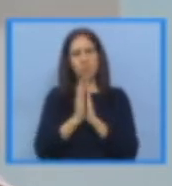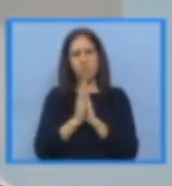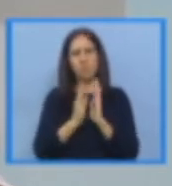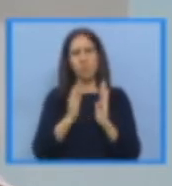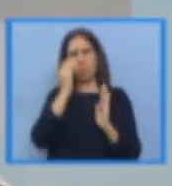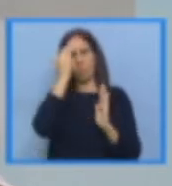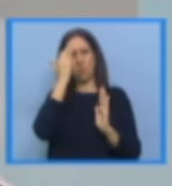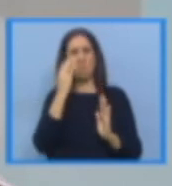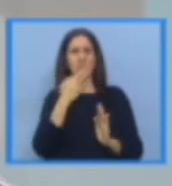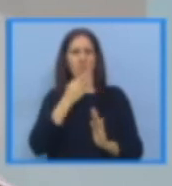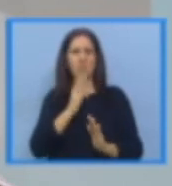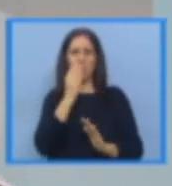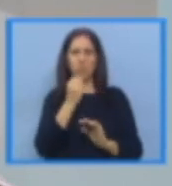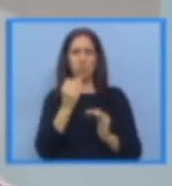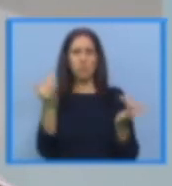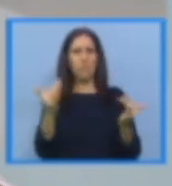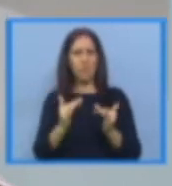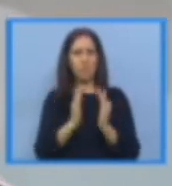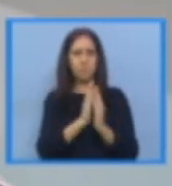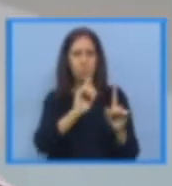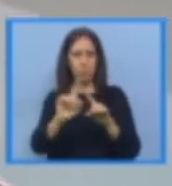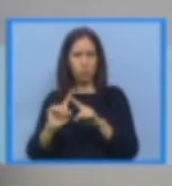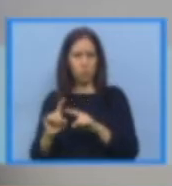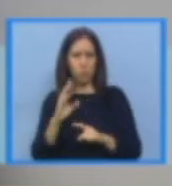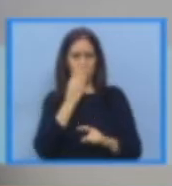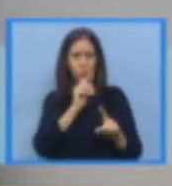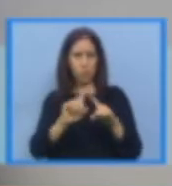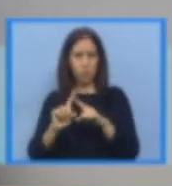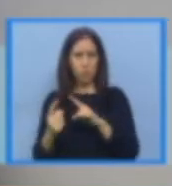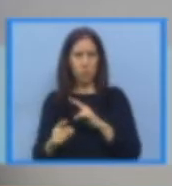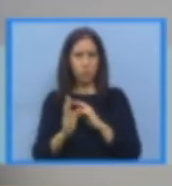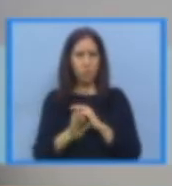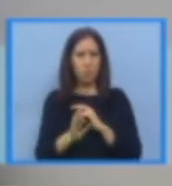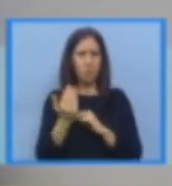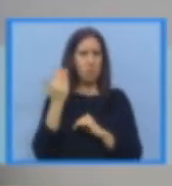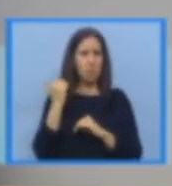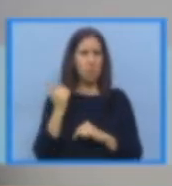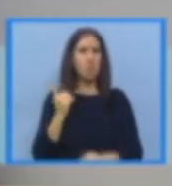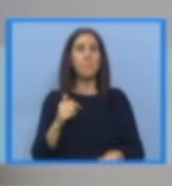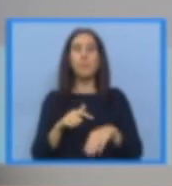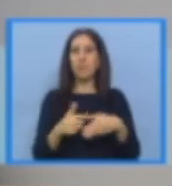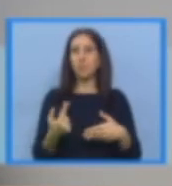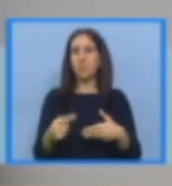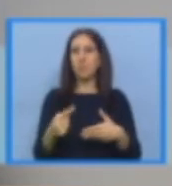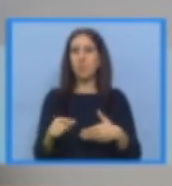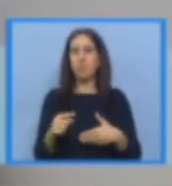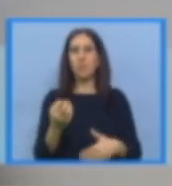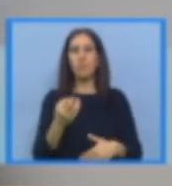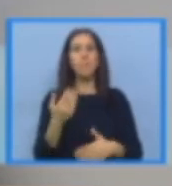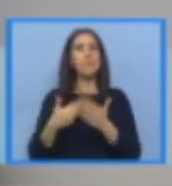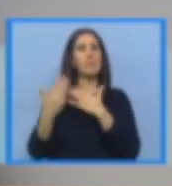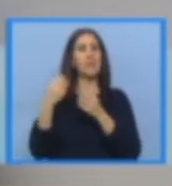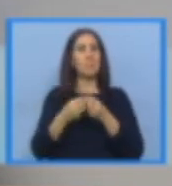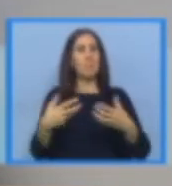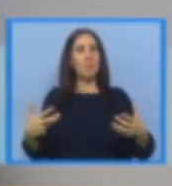diferentes confissões religiosas, têm alunos de outras confissões. Ou já tive? Neste momento também tenho, mas já tive mais.